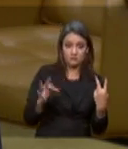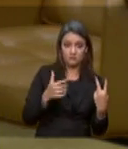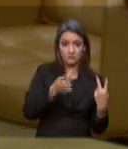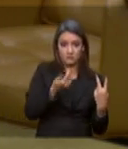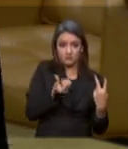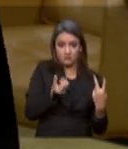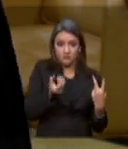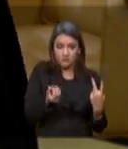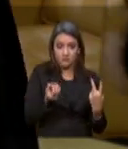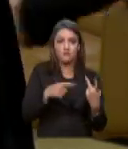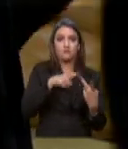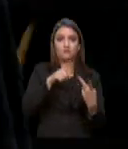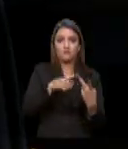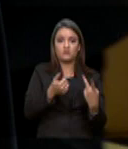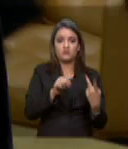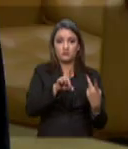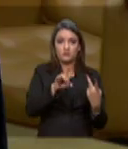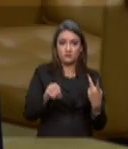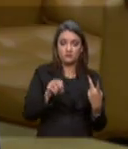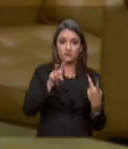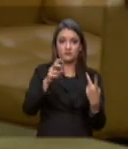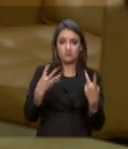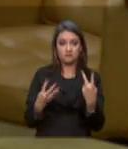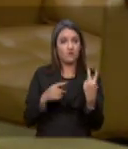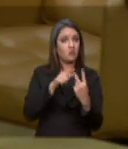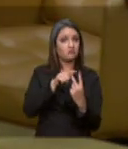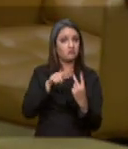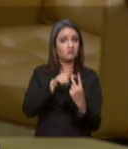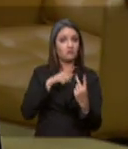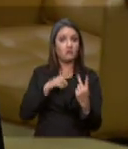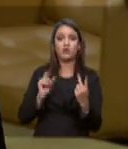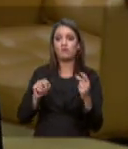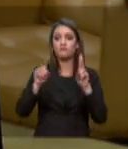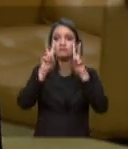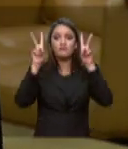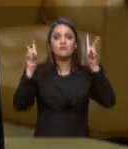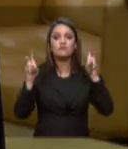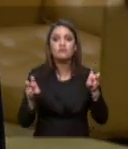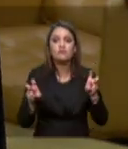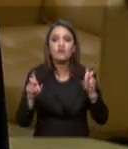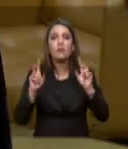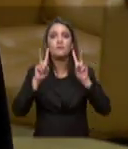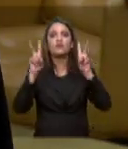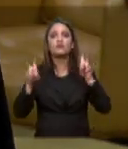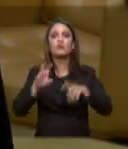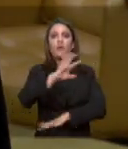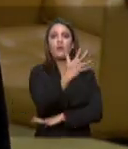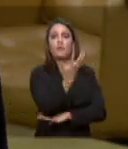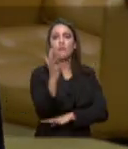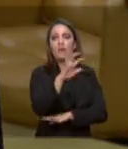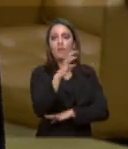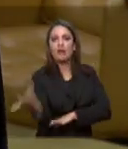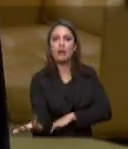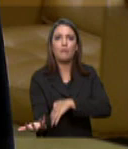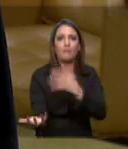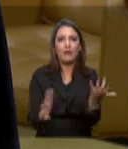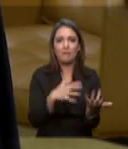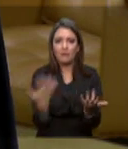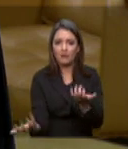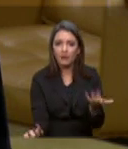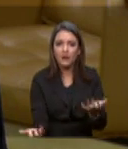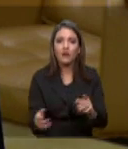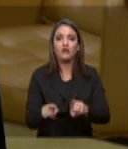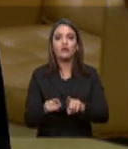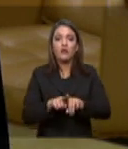DO 54, todos os dois trazem a temática do desmatamento na Amazônia e dos planos